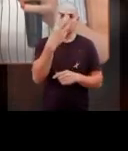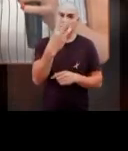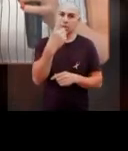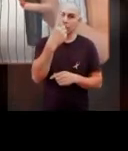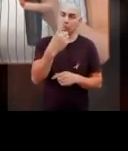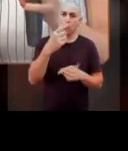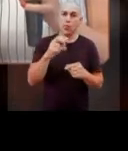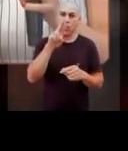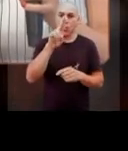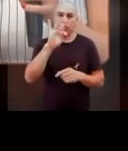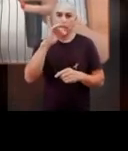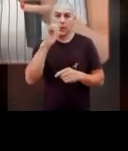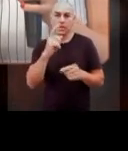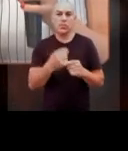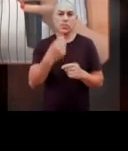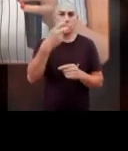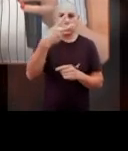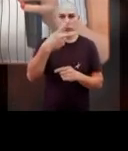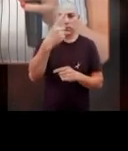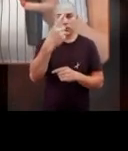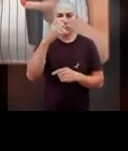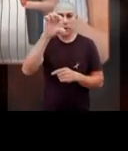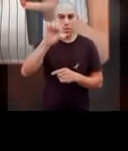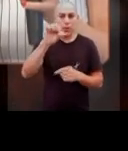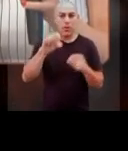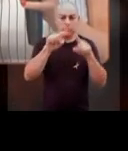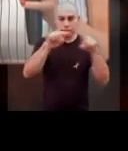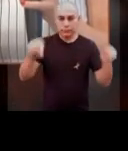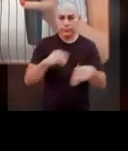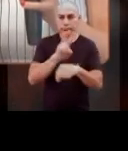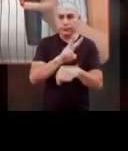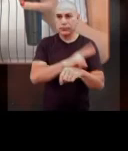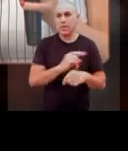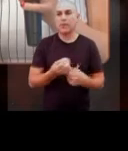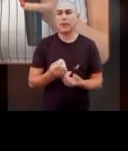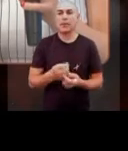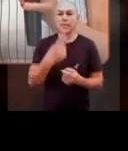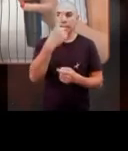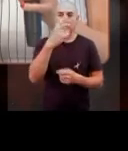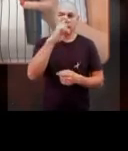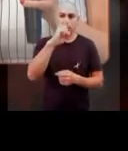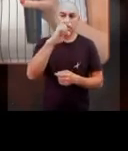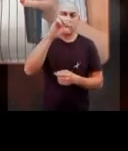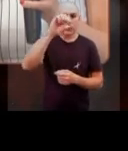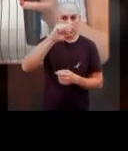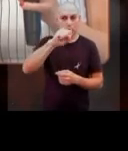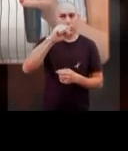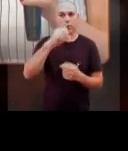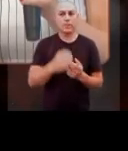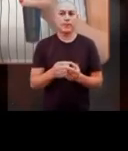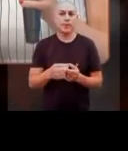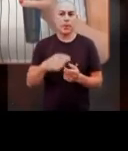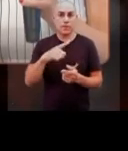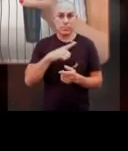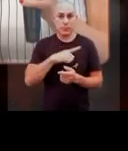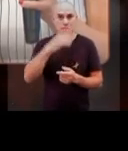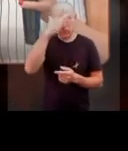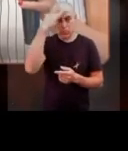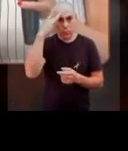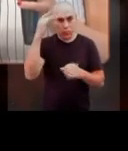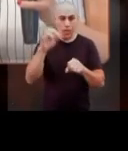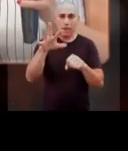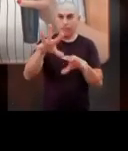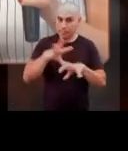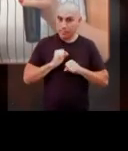em UTI e 219 em enfermaria. Desses 350, 158 são pessoas com